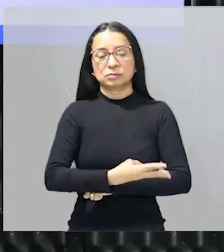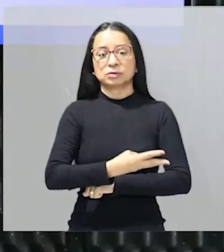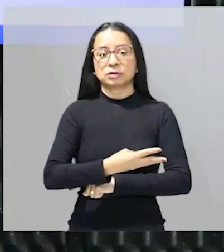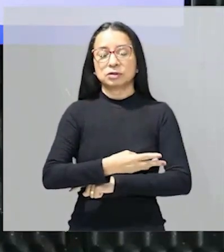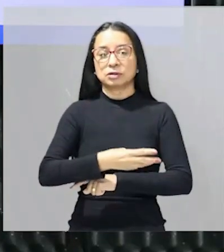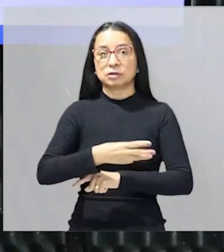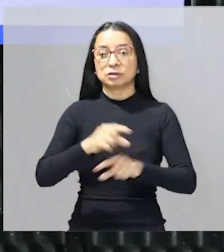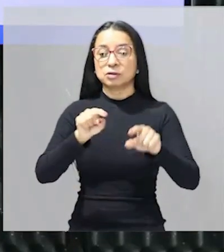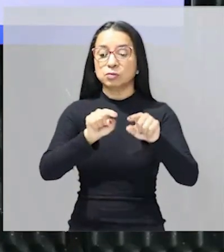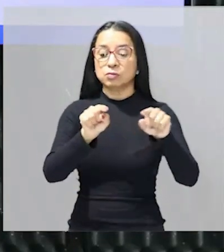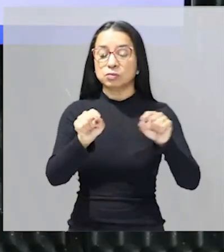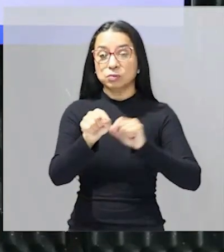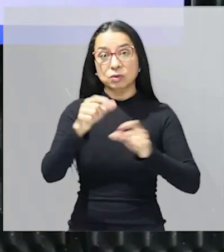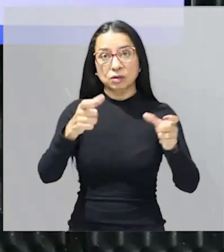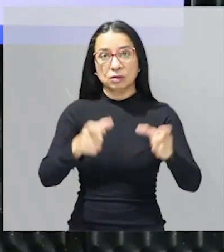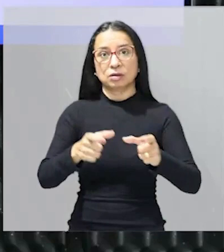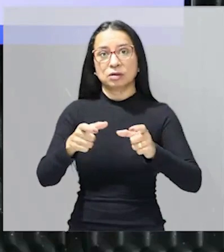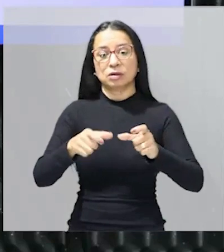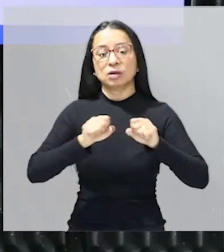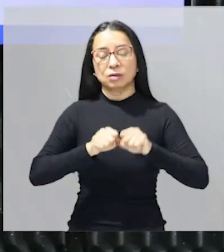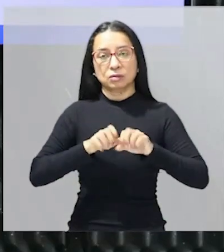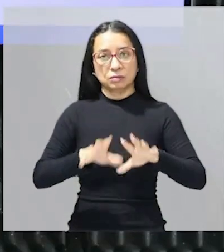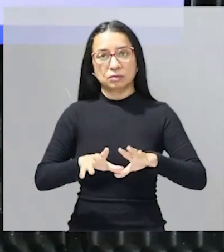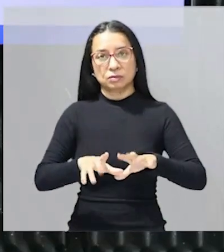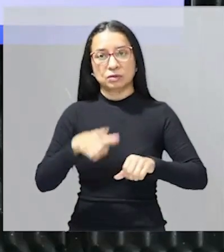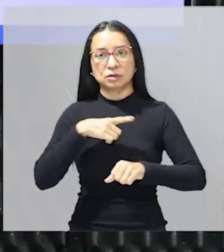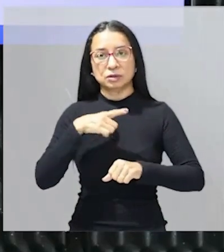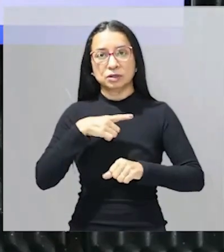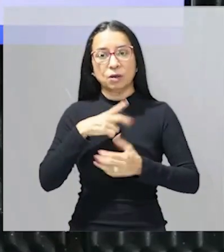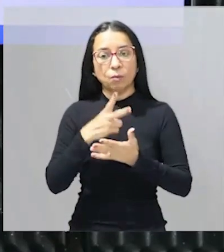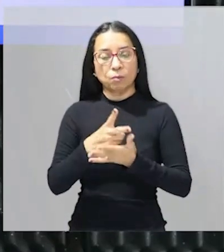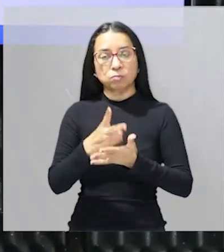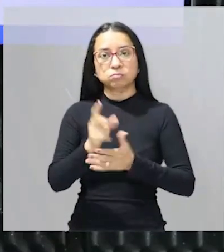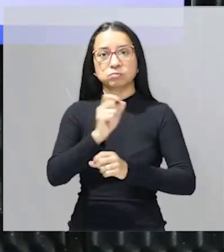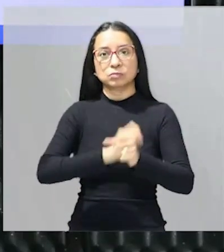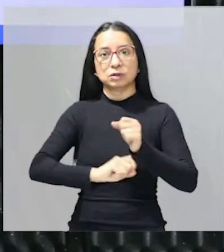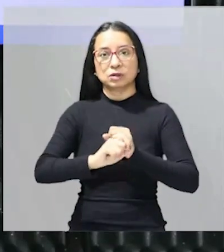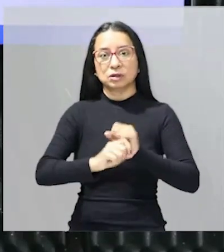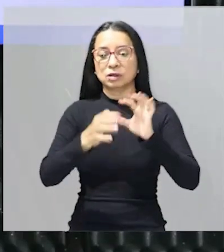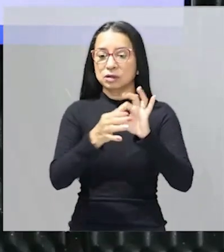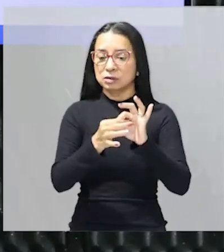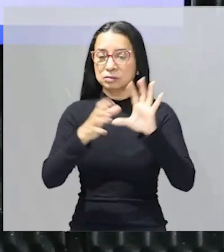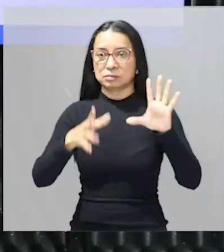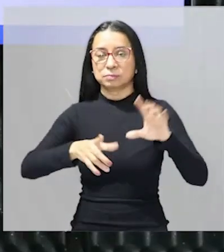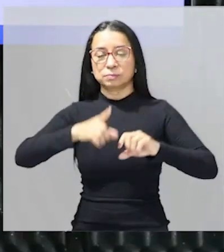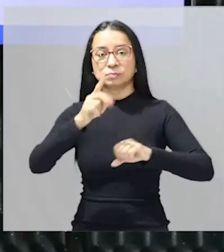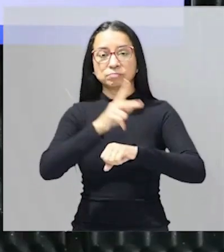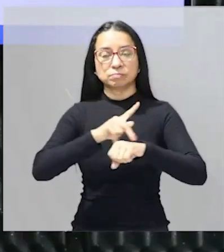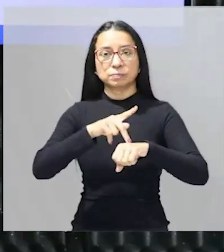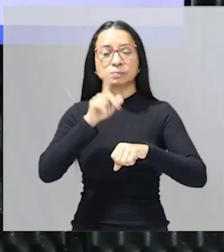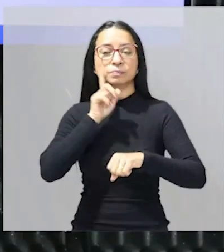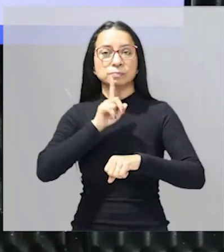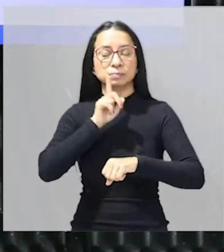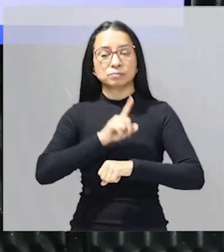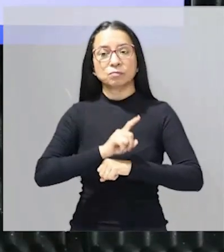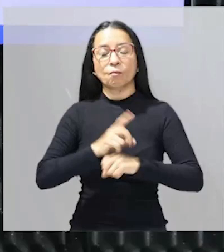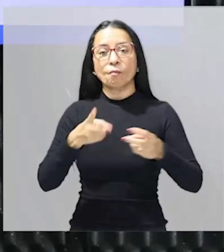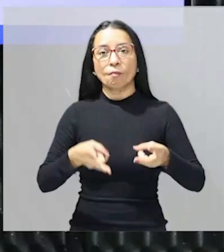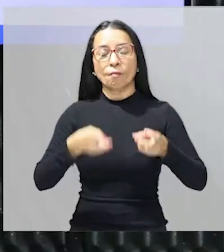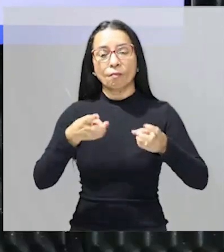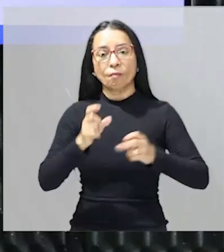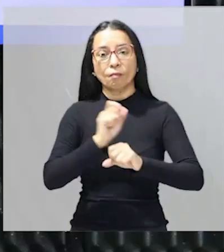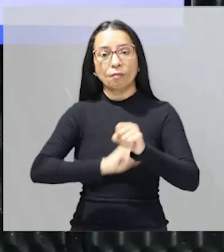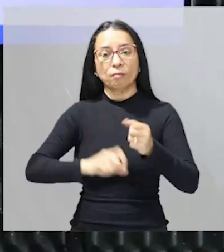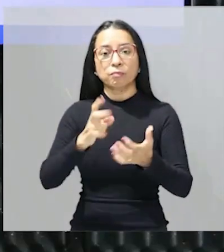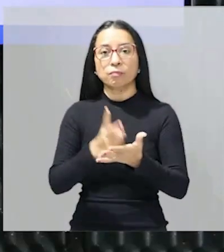que ela permanece após a independência dos Estados Unidos. Observe que essa escravidão ela vai